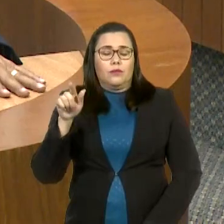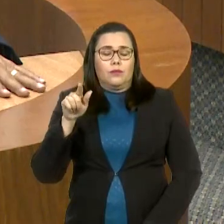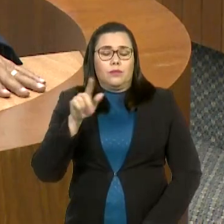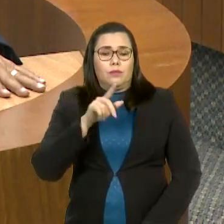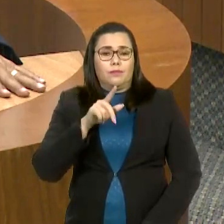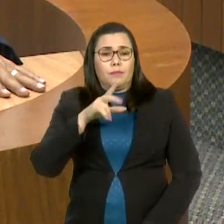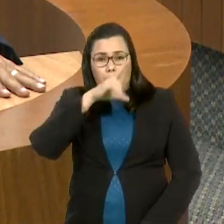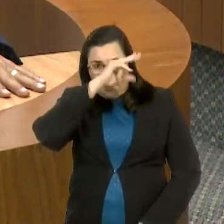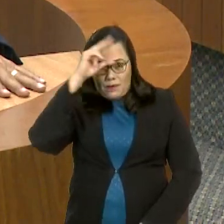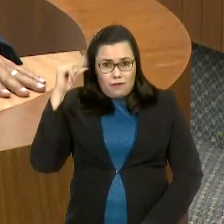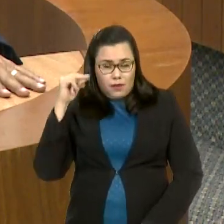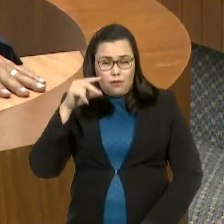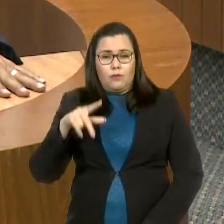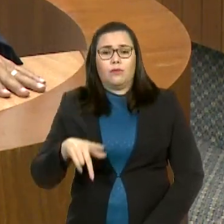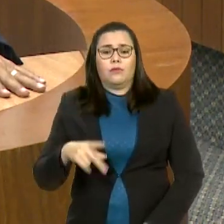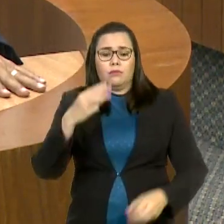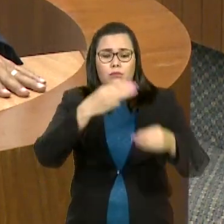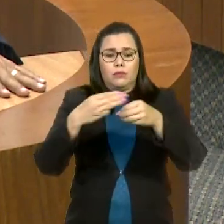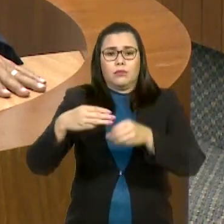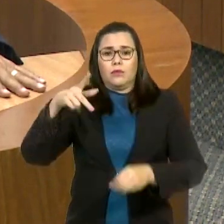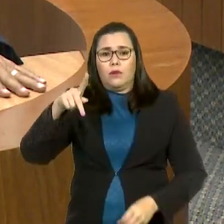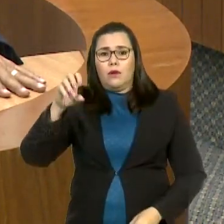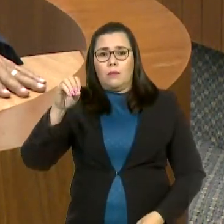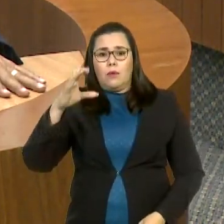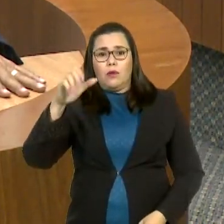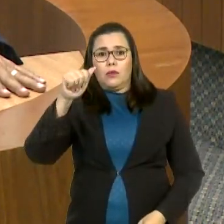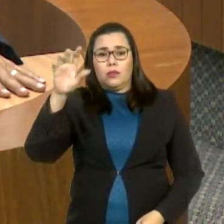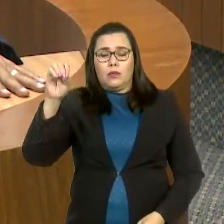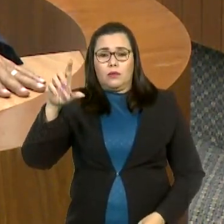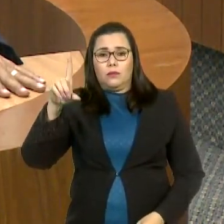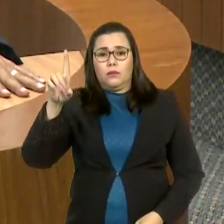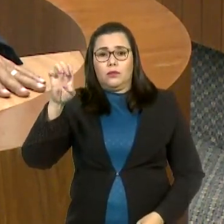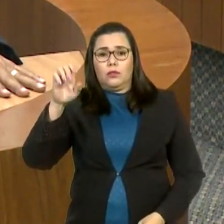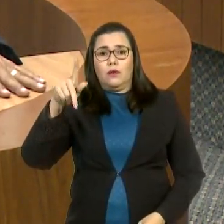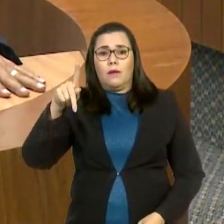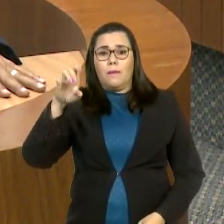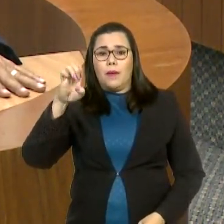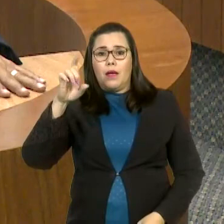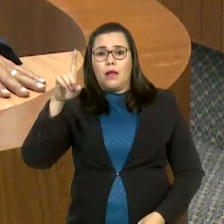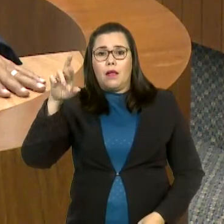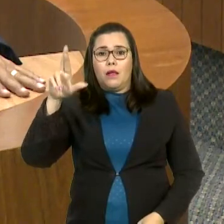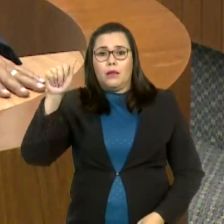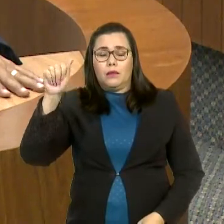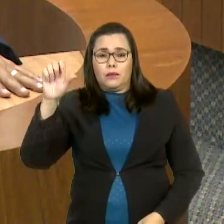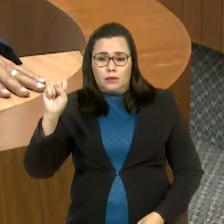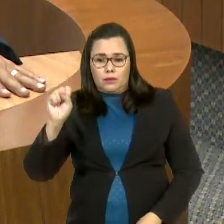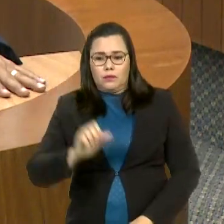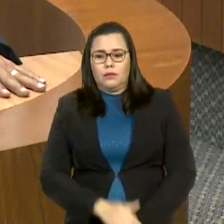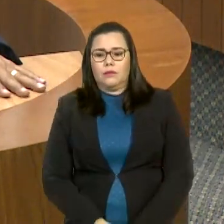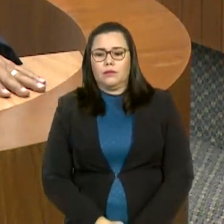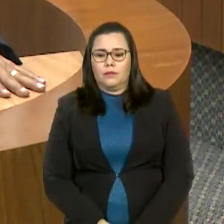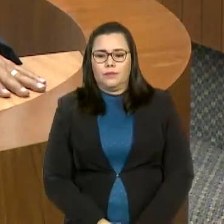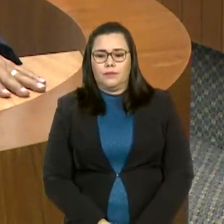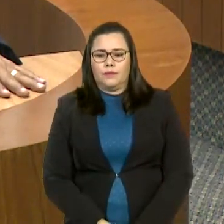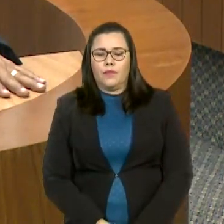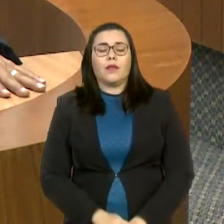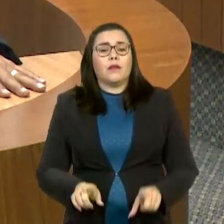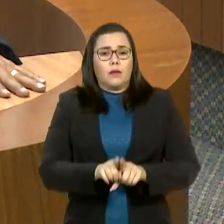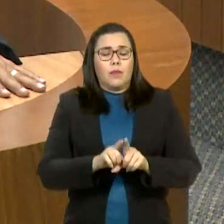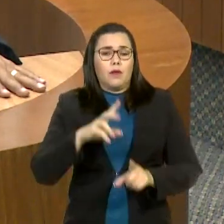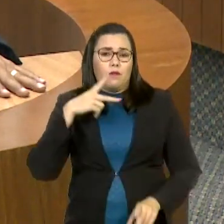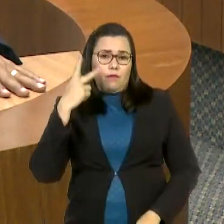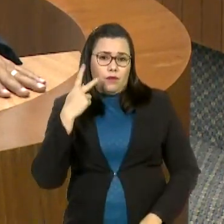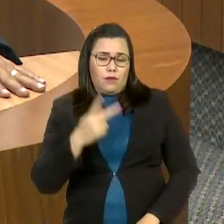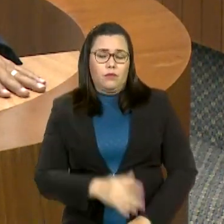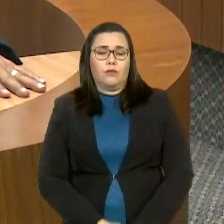juntamente com o vereador de Poção de Pedras, vereador Raí Silva, deputado